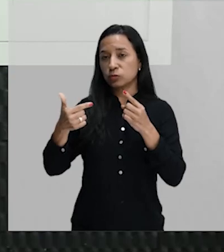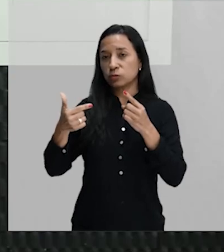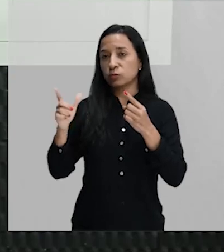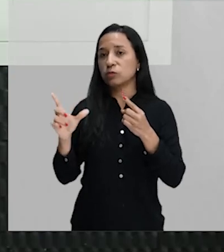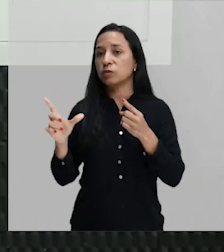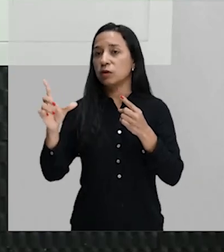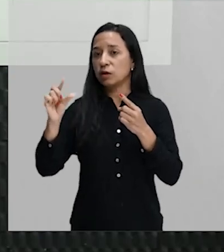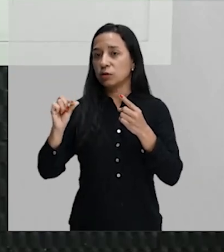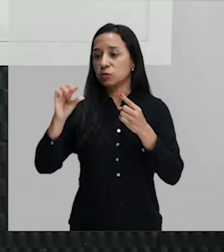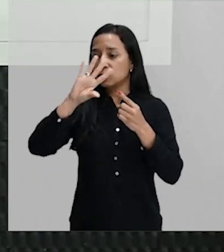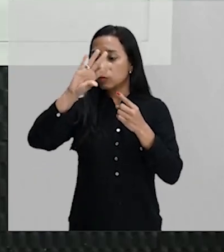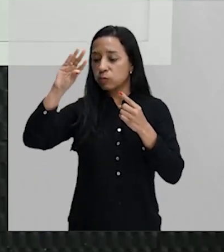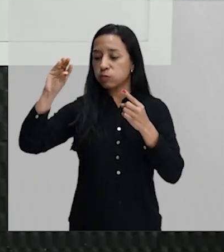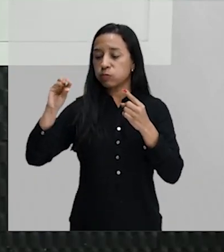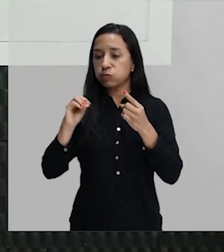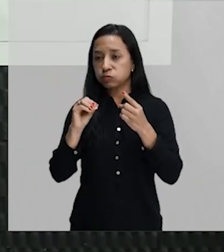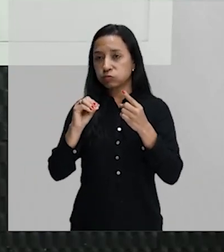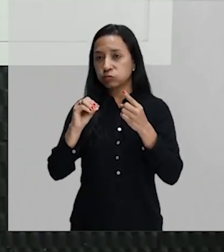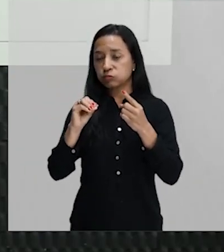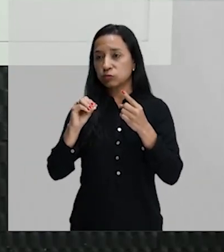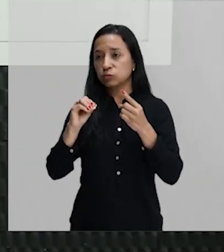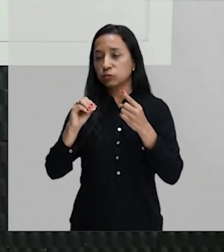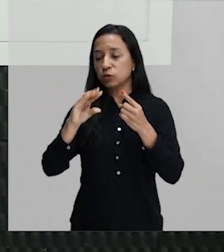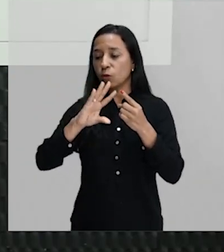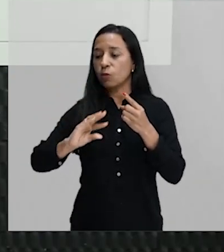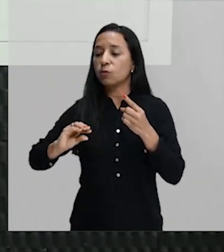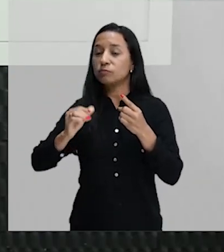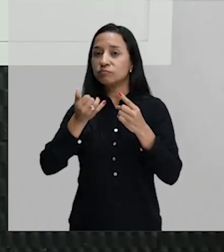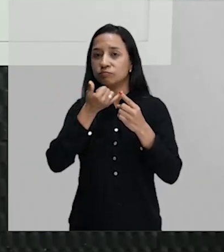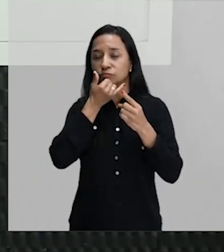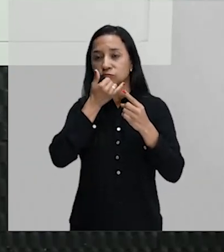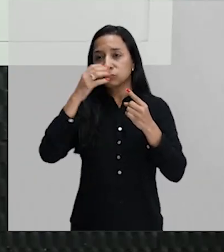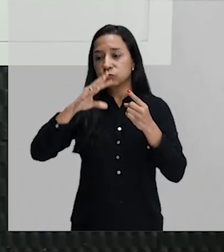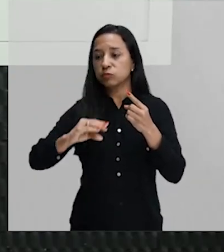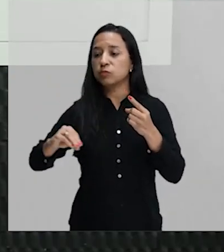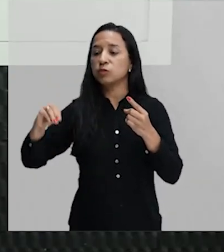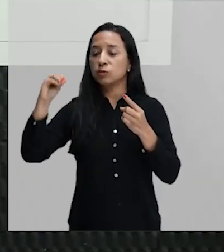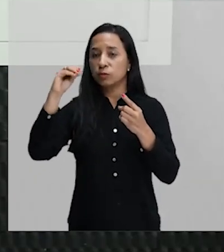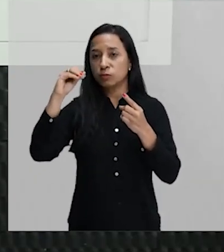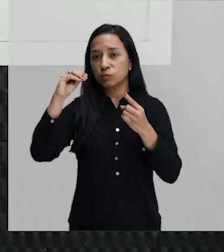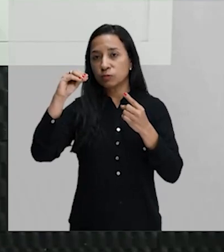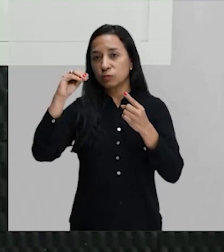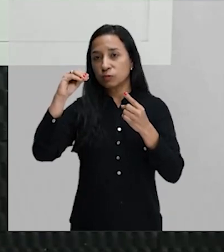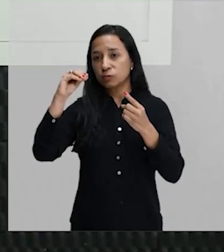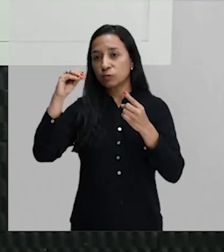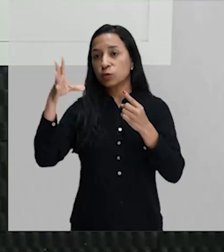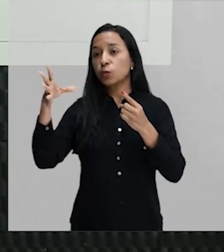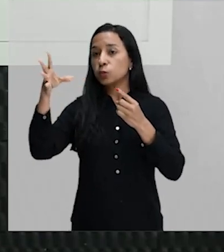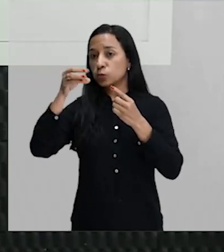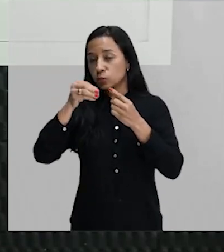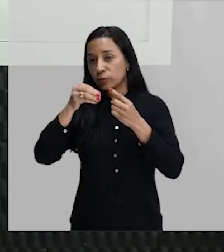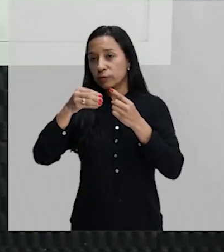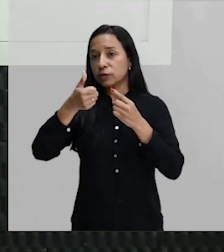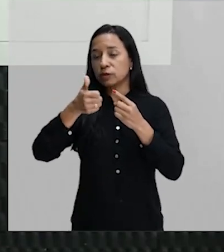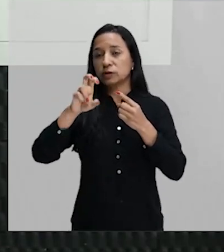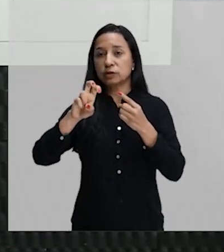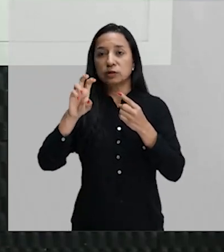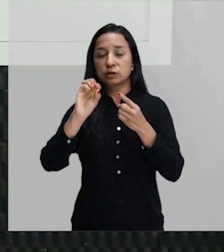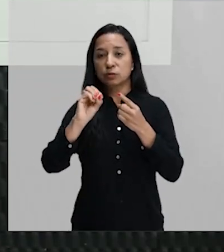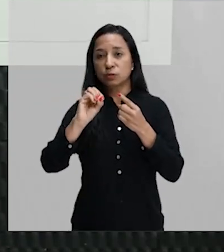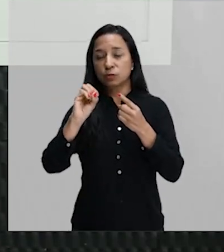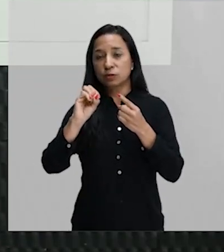reduzir, vou trazer esse arco lá para o primeiro quadrante. Vou trabalhar com quem? Com o suplementar de 150. Quem